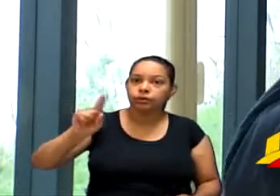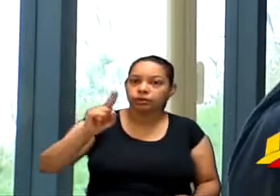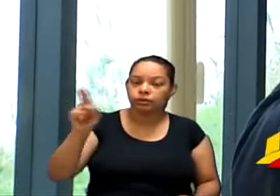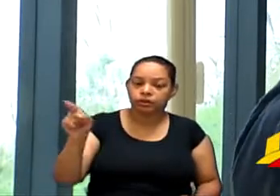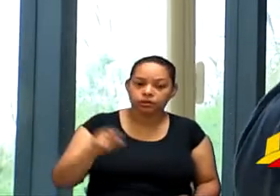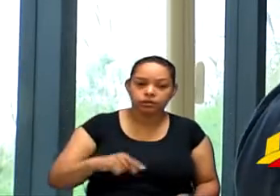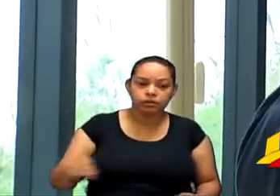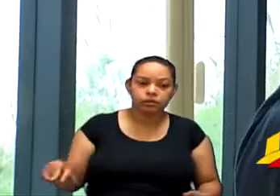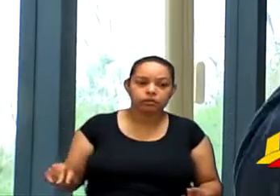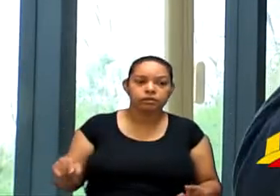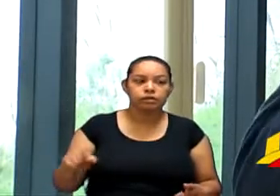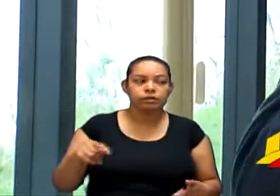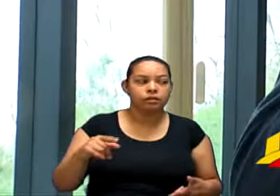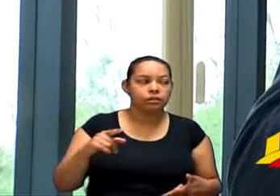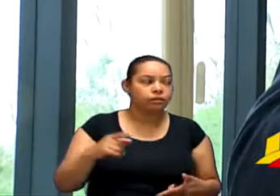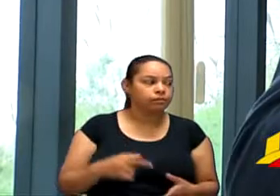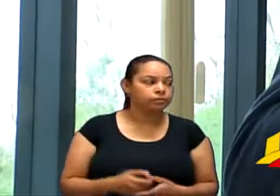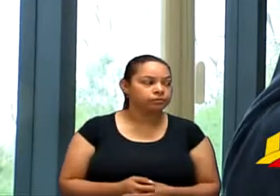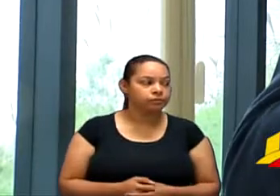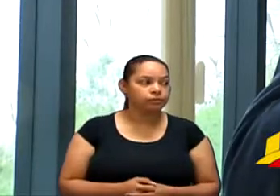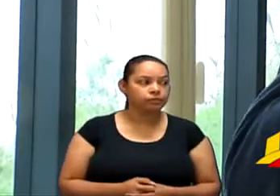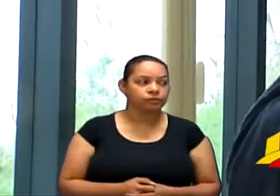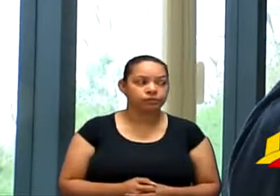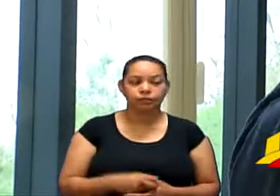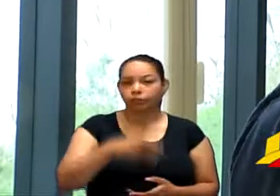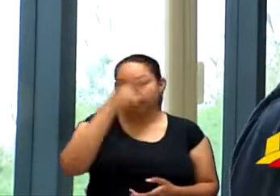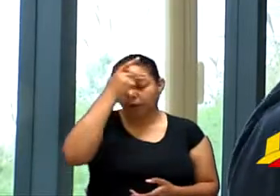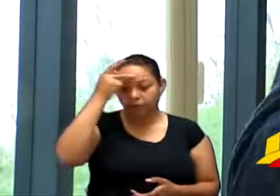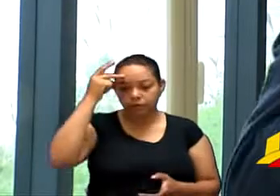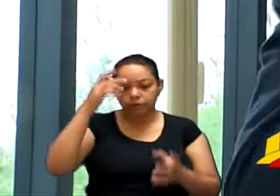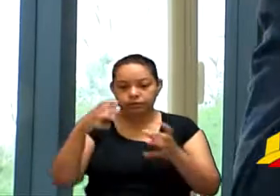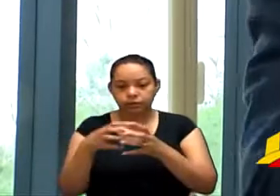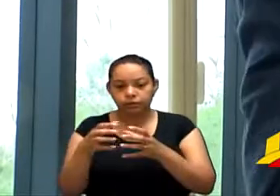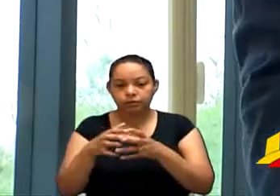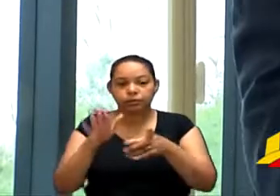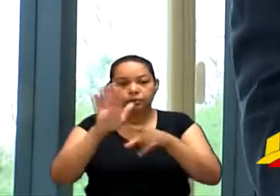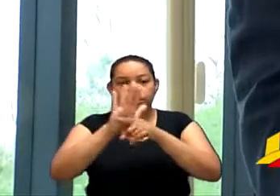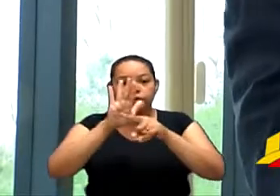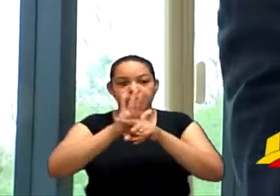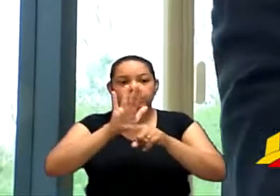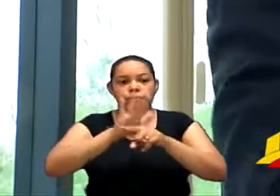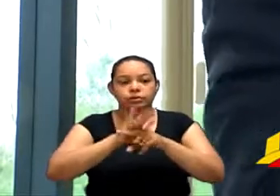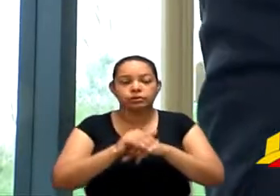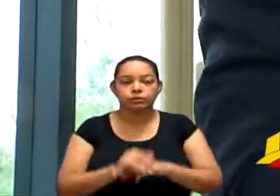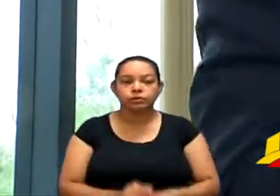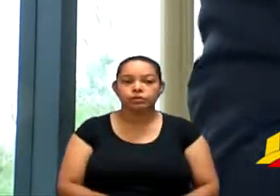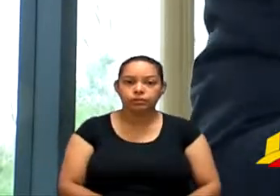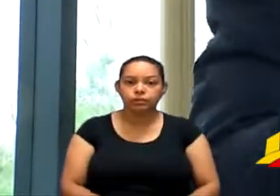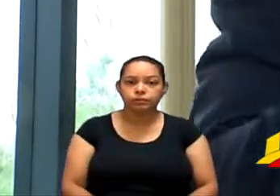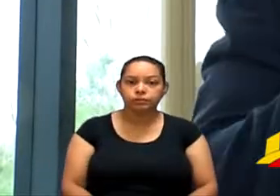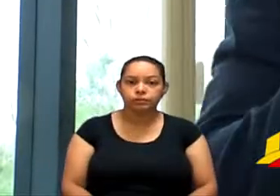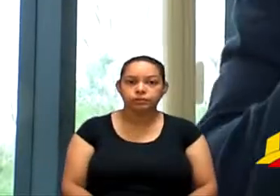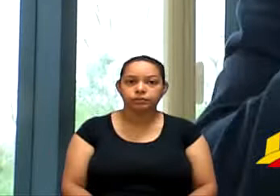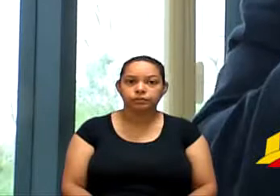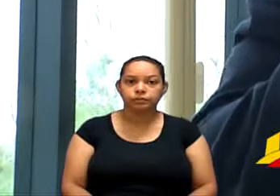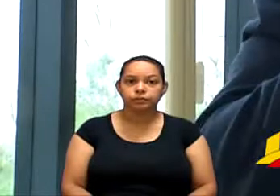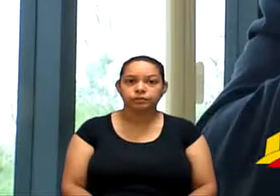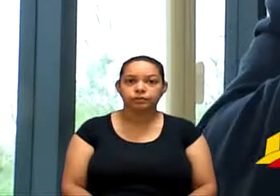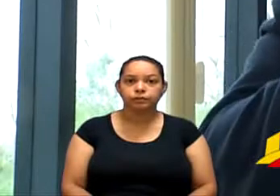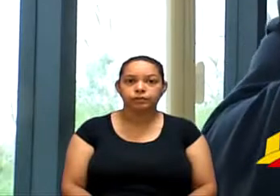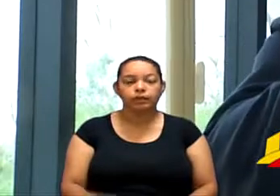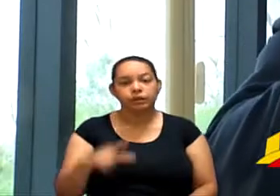suporte de de consultores jurídicos é tem a sua